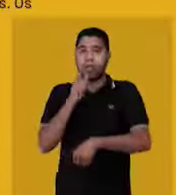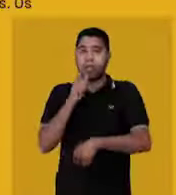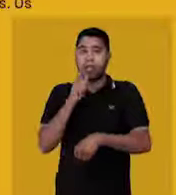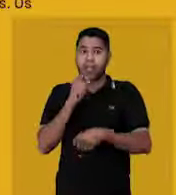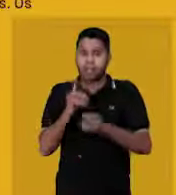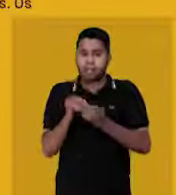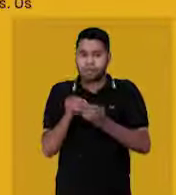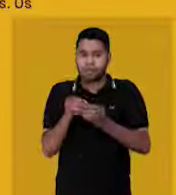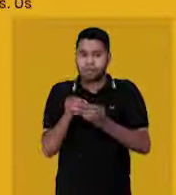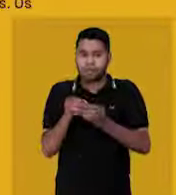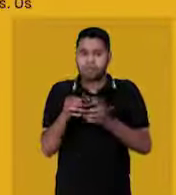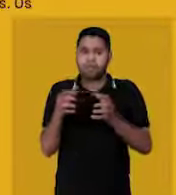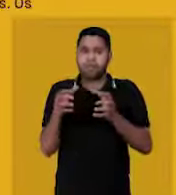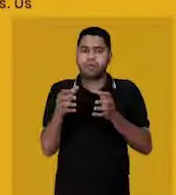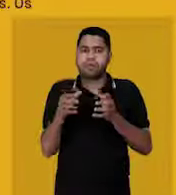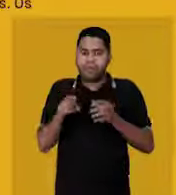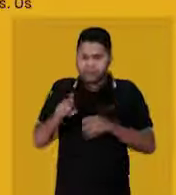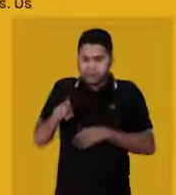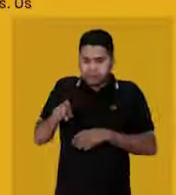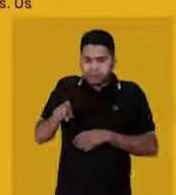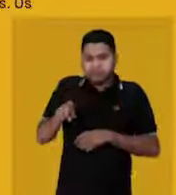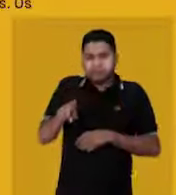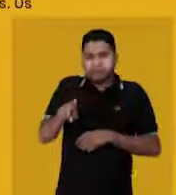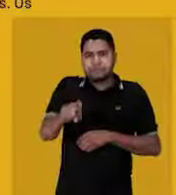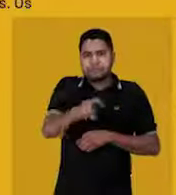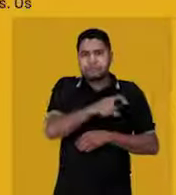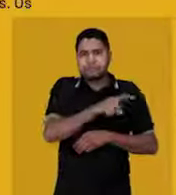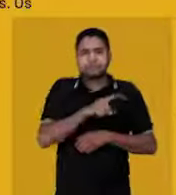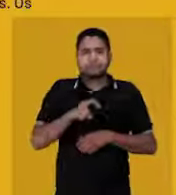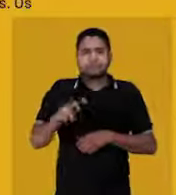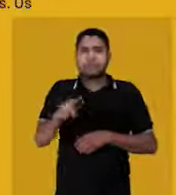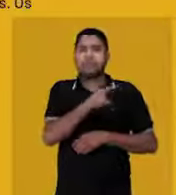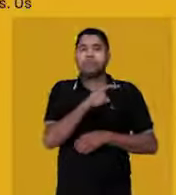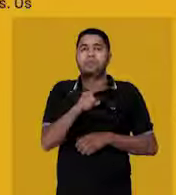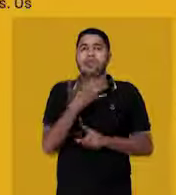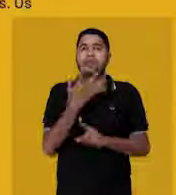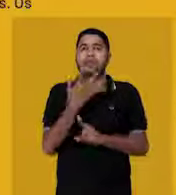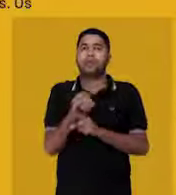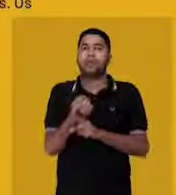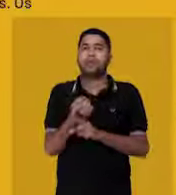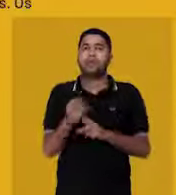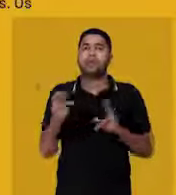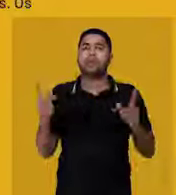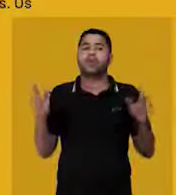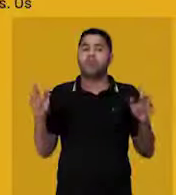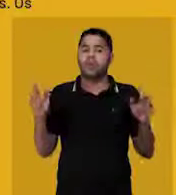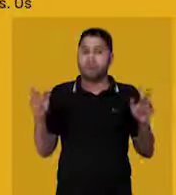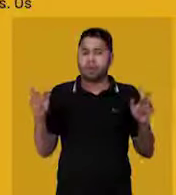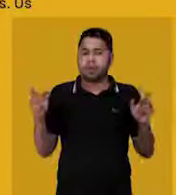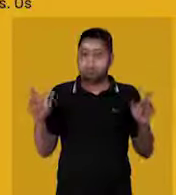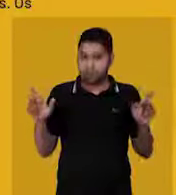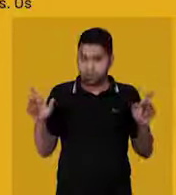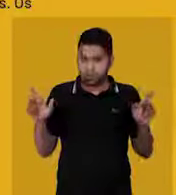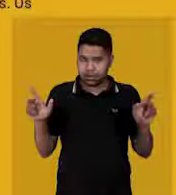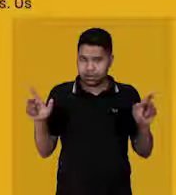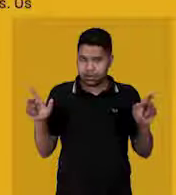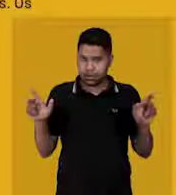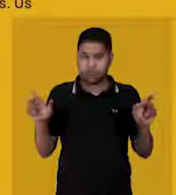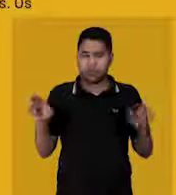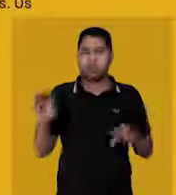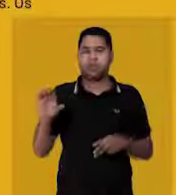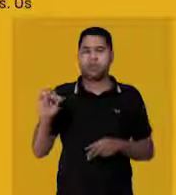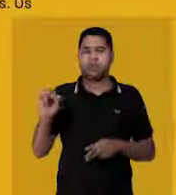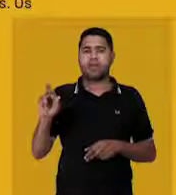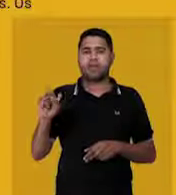eles eclodem, eles liberam larvas que vão infectar os caramujos, mais especificamente as